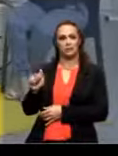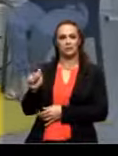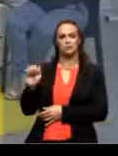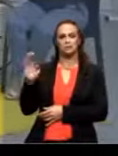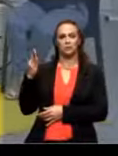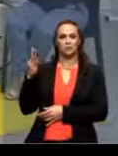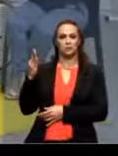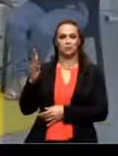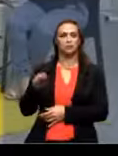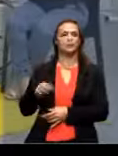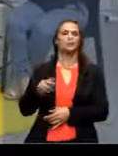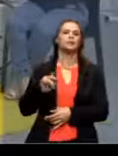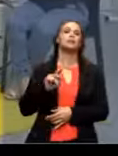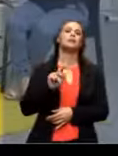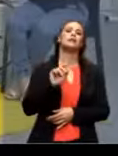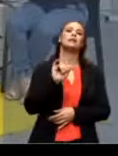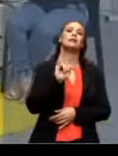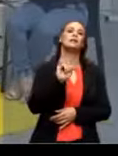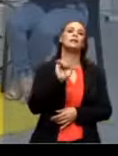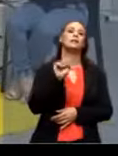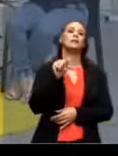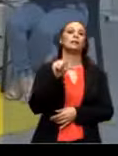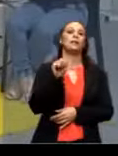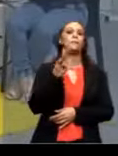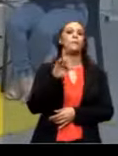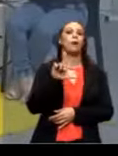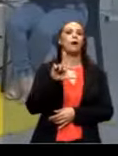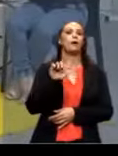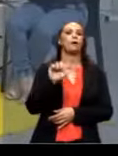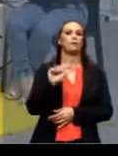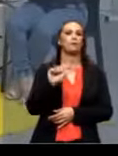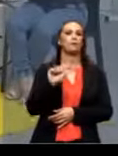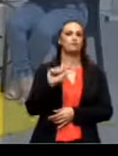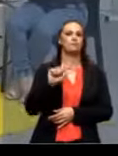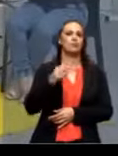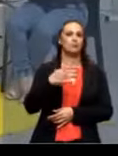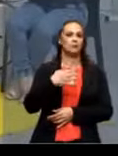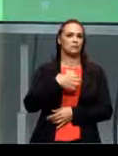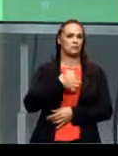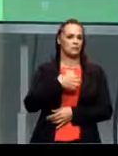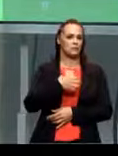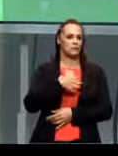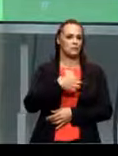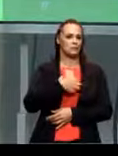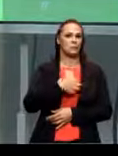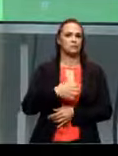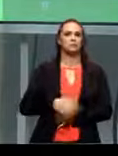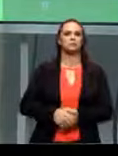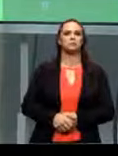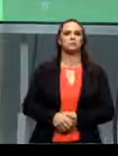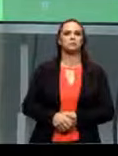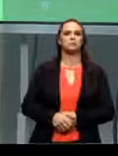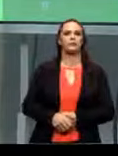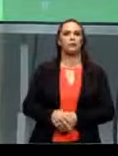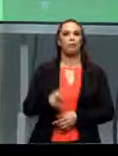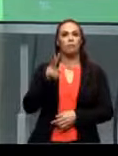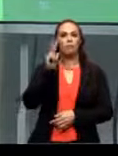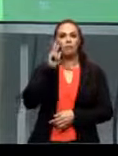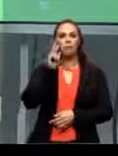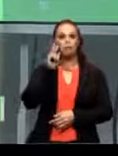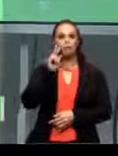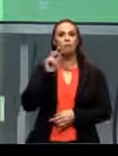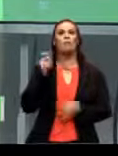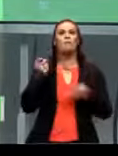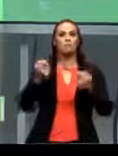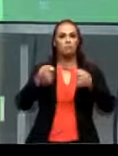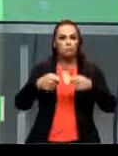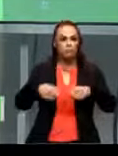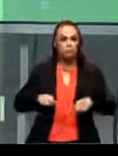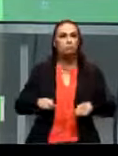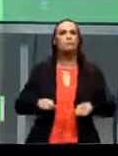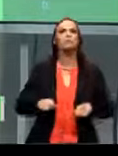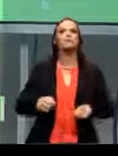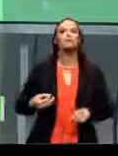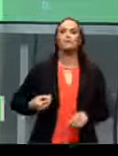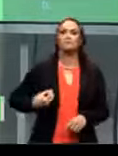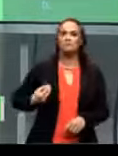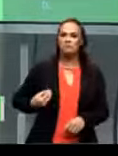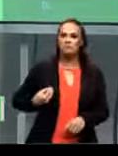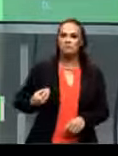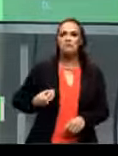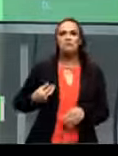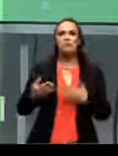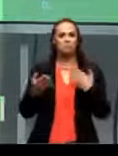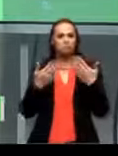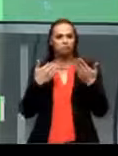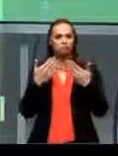Biologia, e da professora Isabela Moreira, de Ciências. Lembrando que ainda dá tempo de você participar dessa